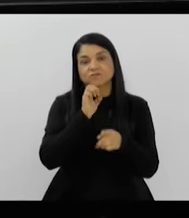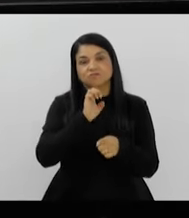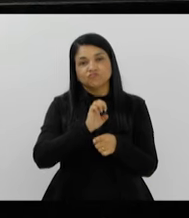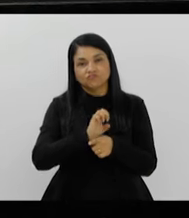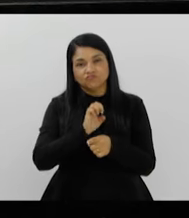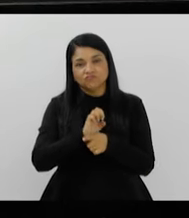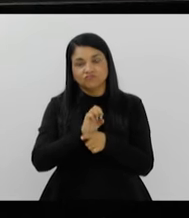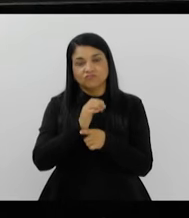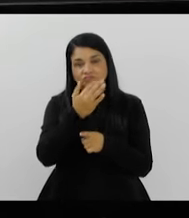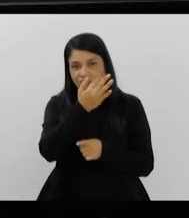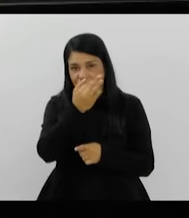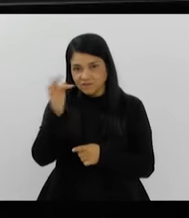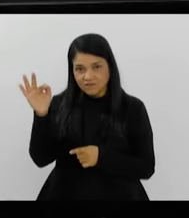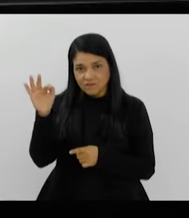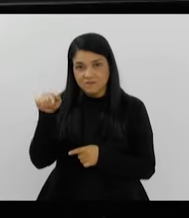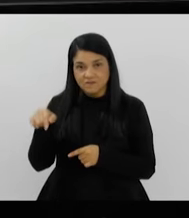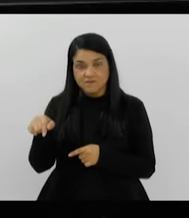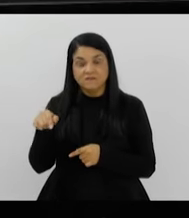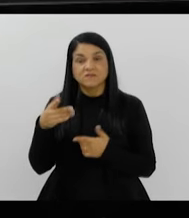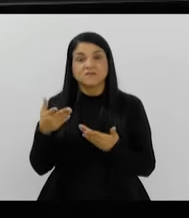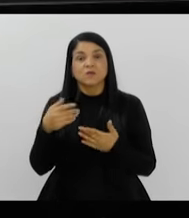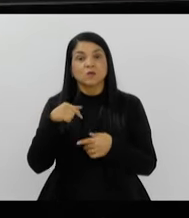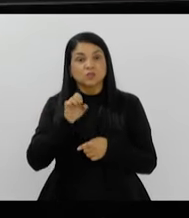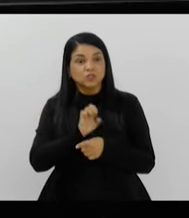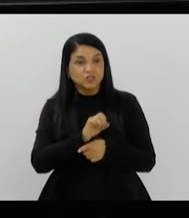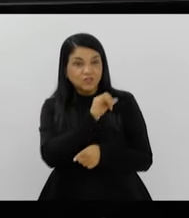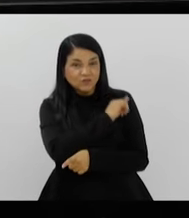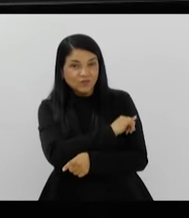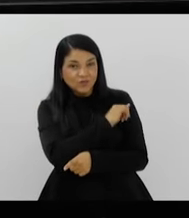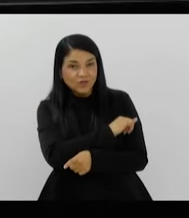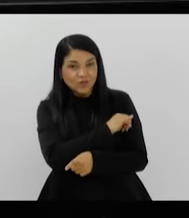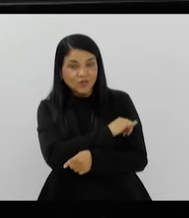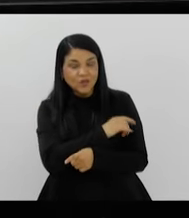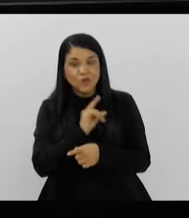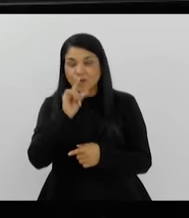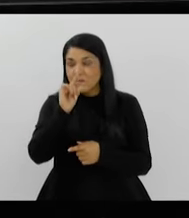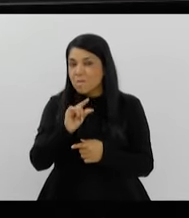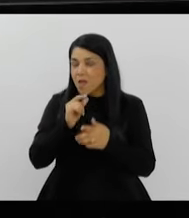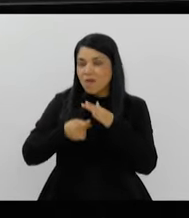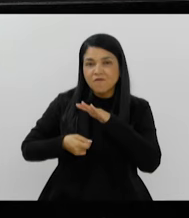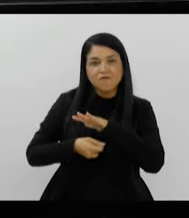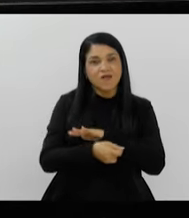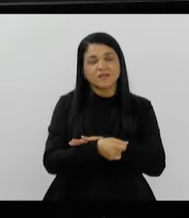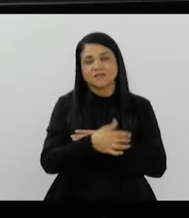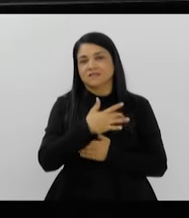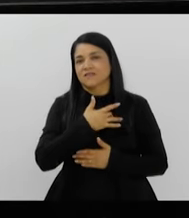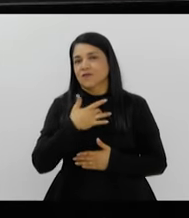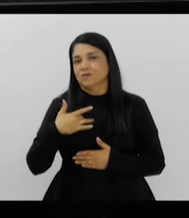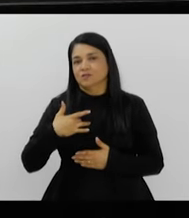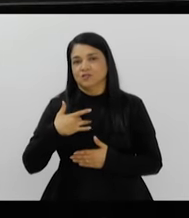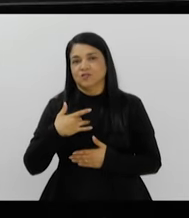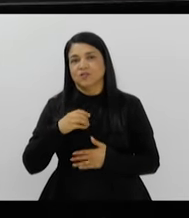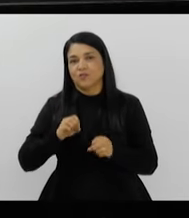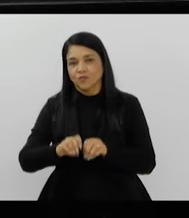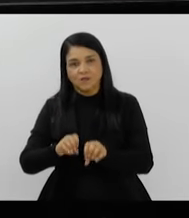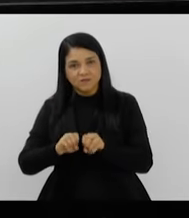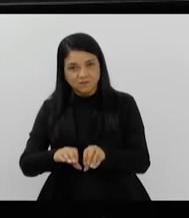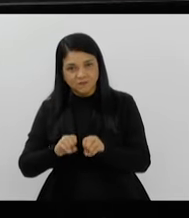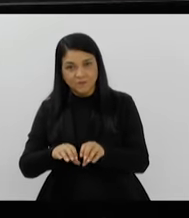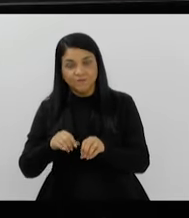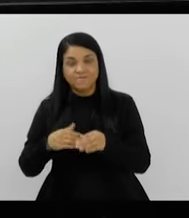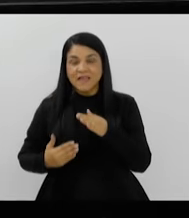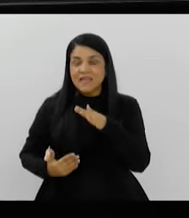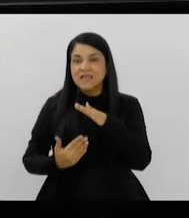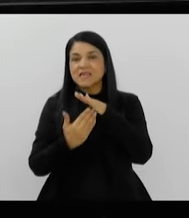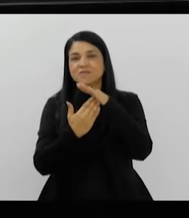da federação, o estado do Rio de Janeiro é o que menos investe em saúde e educação, estando limitado